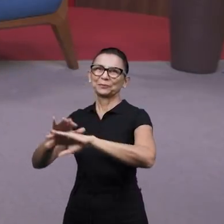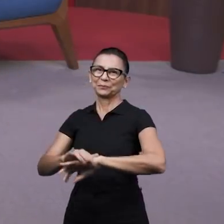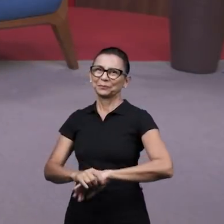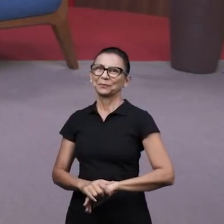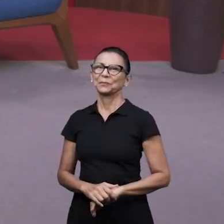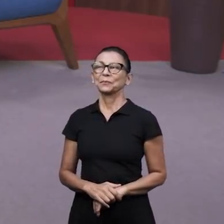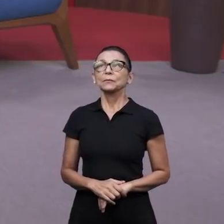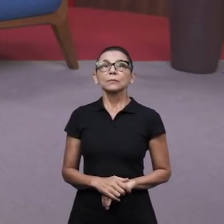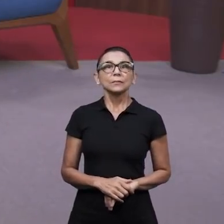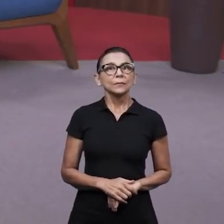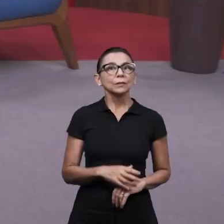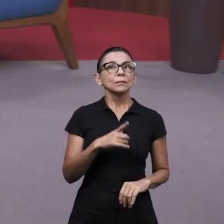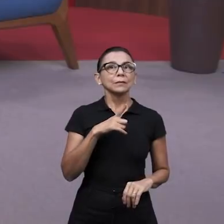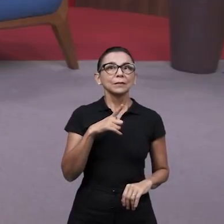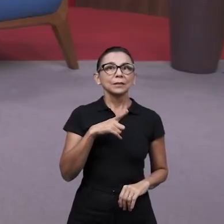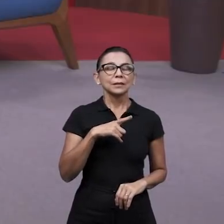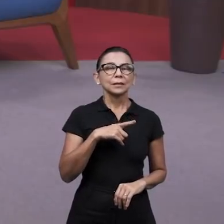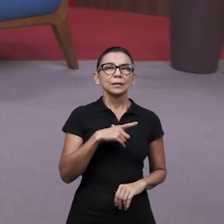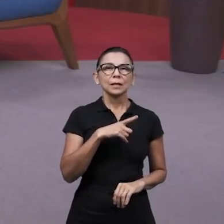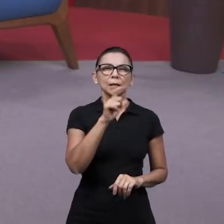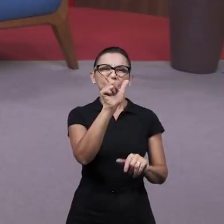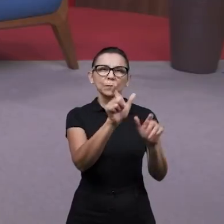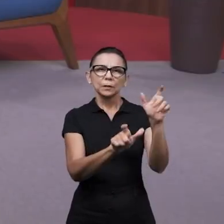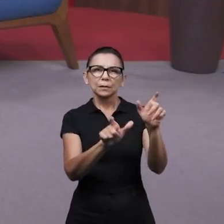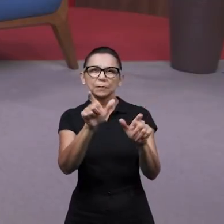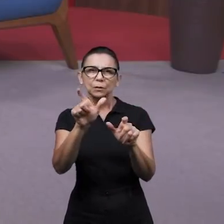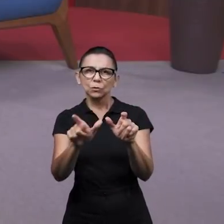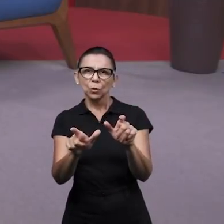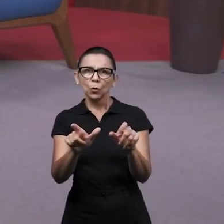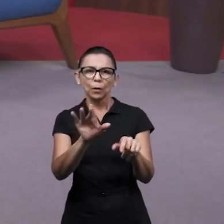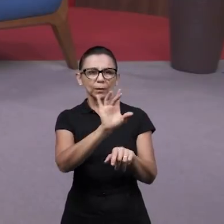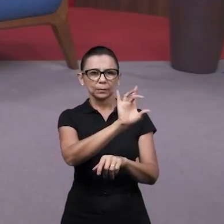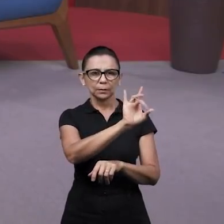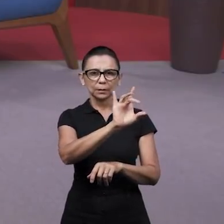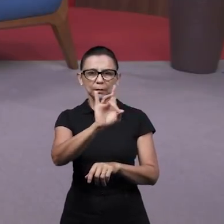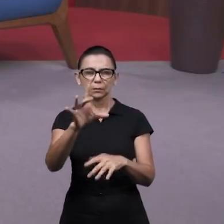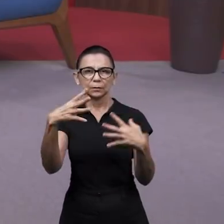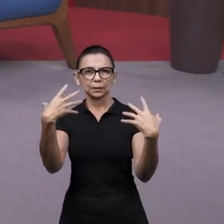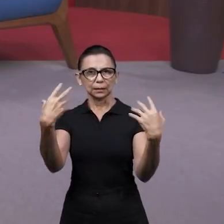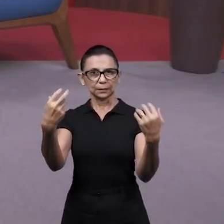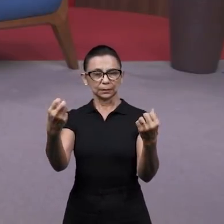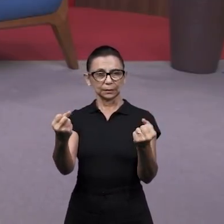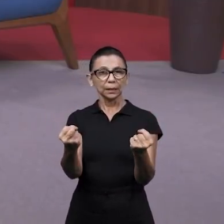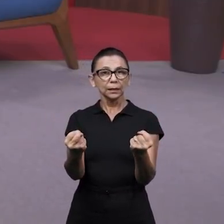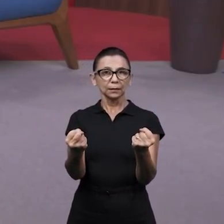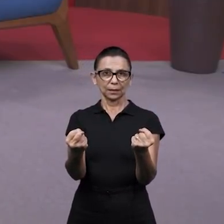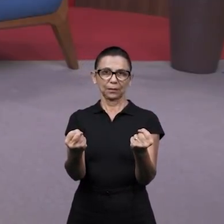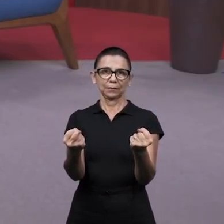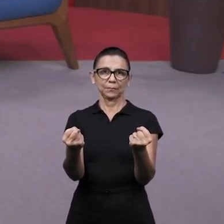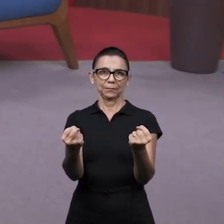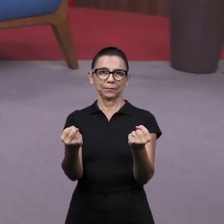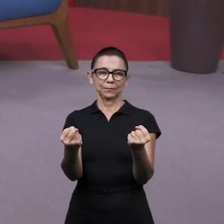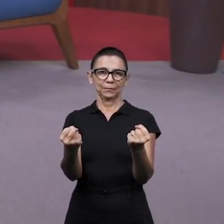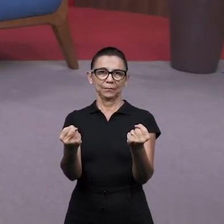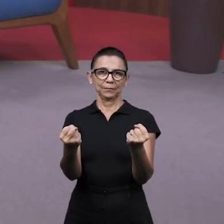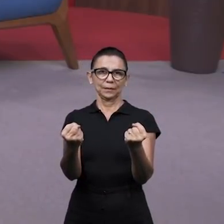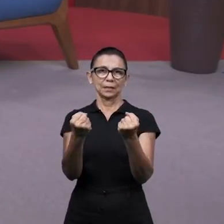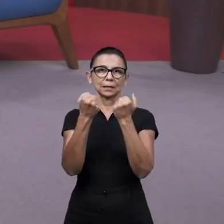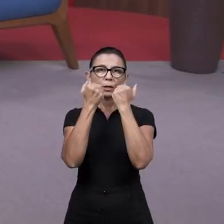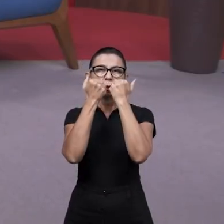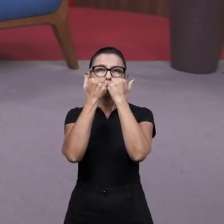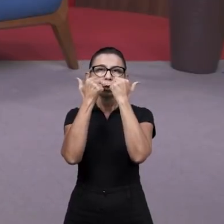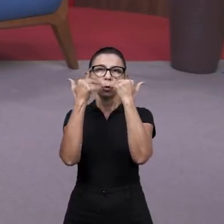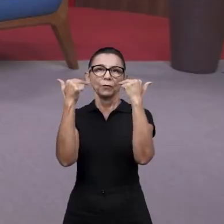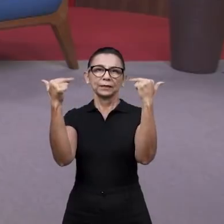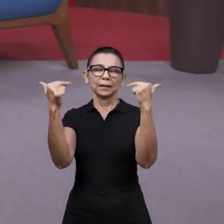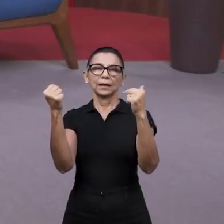para cada um que aceita este projeto, as boas novas do Evangelho, há um lar, há